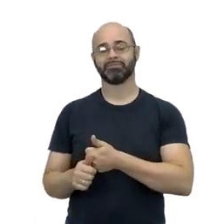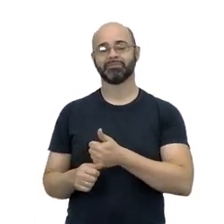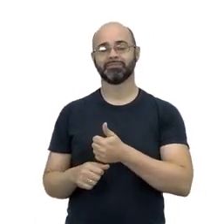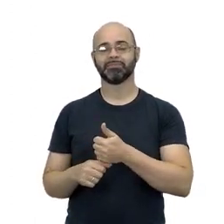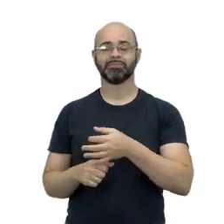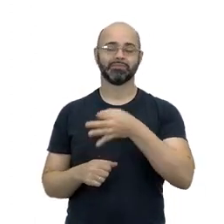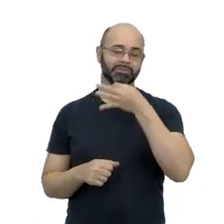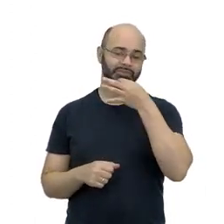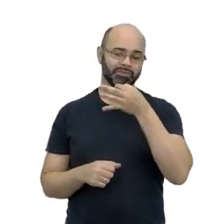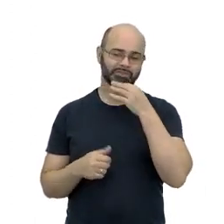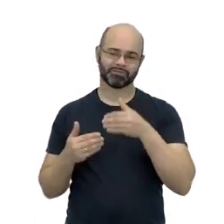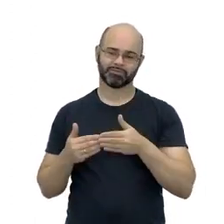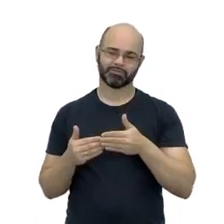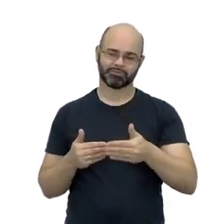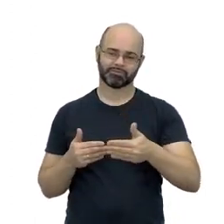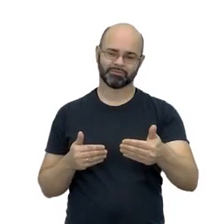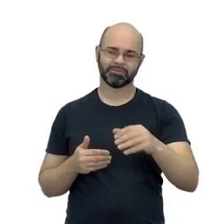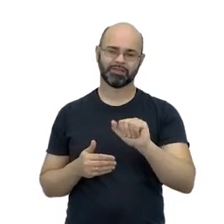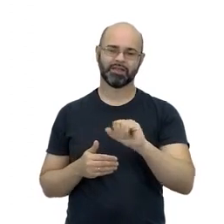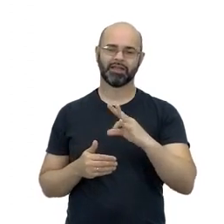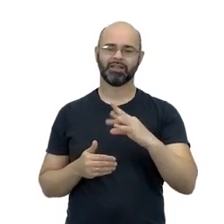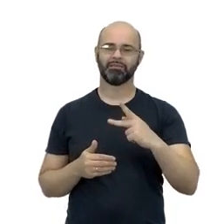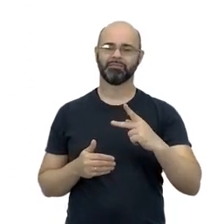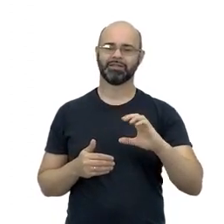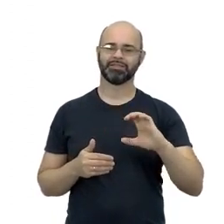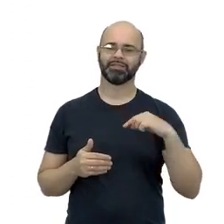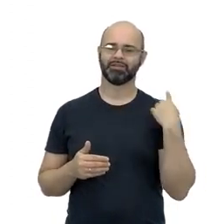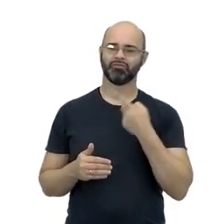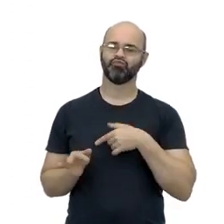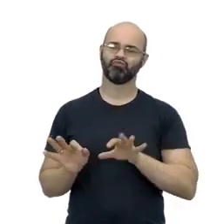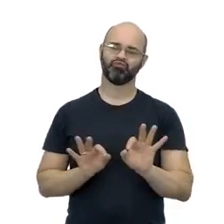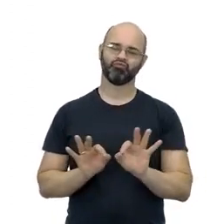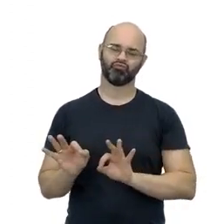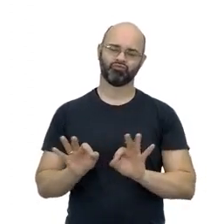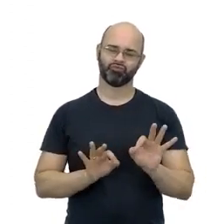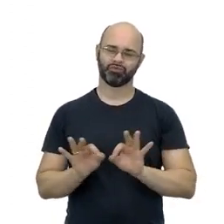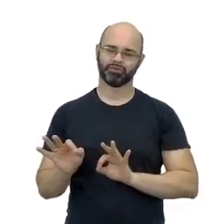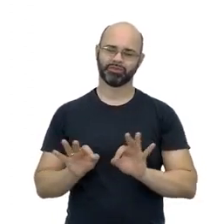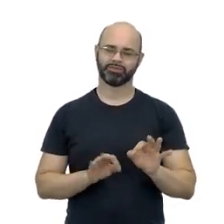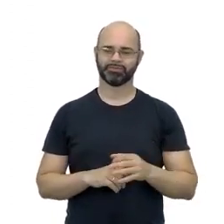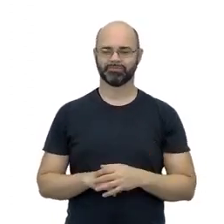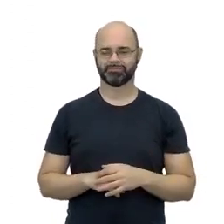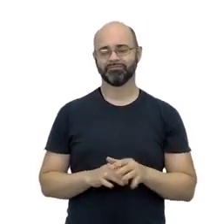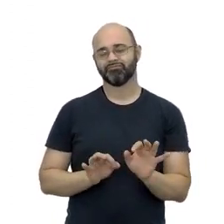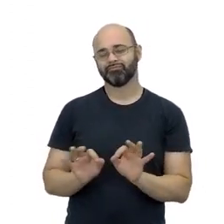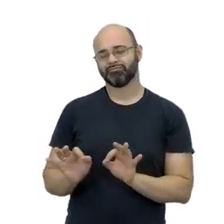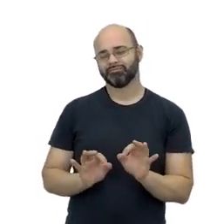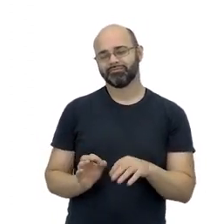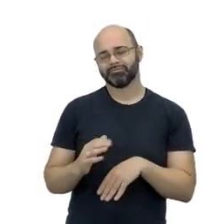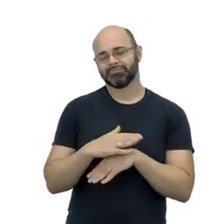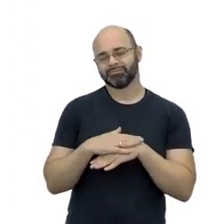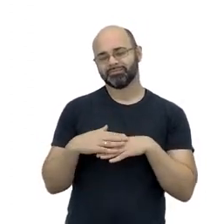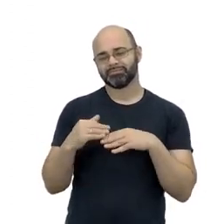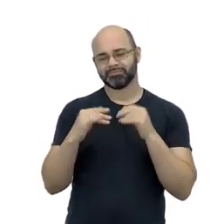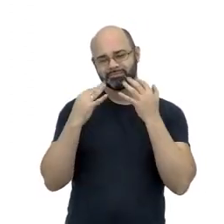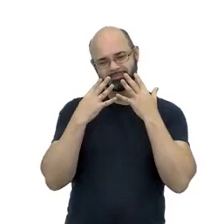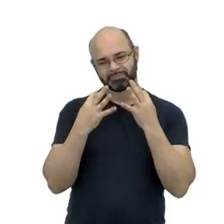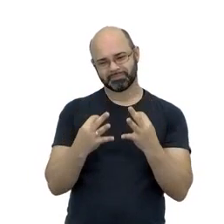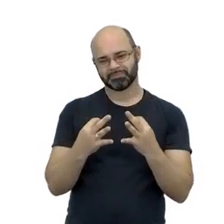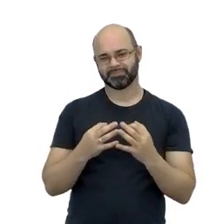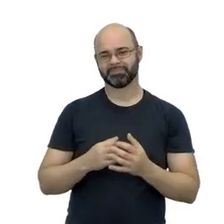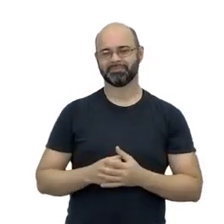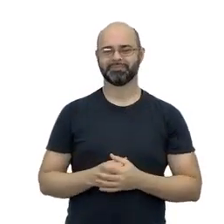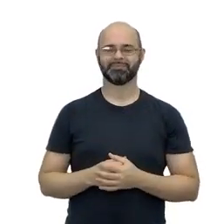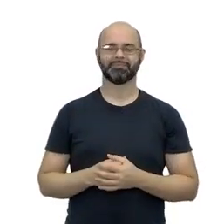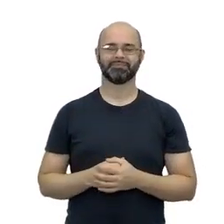desdobramento da ATPC que nós preparamos para vocês aí com bastante carinho e dedicação. Sem